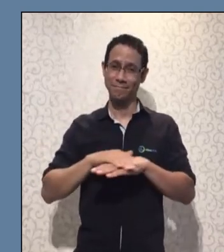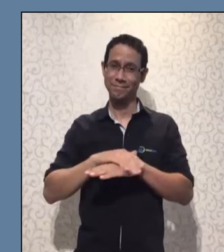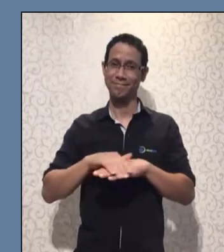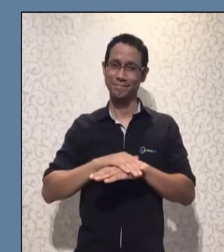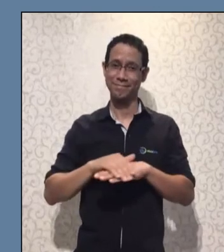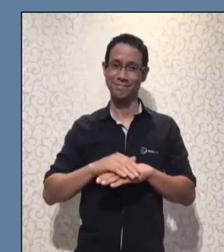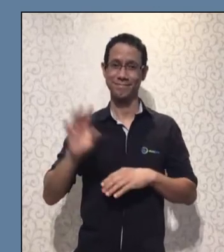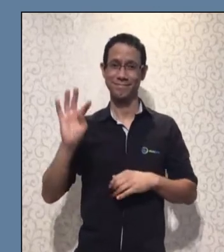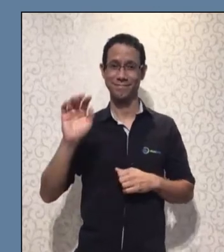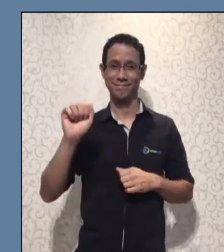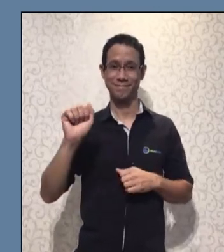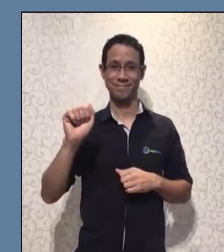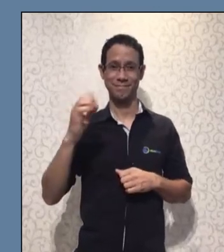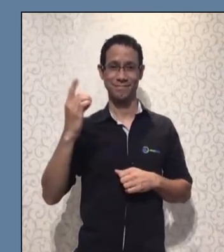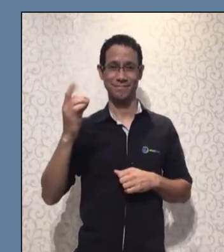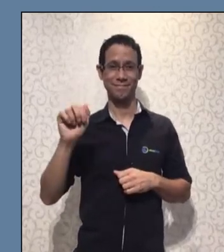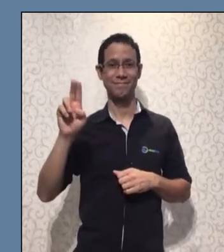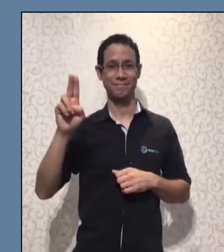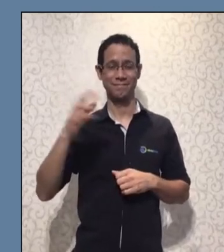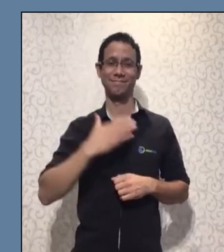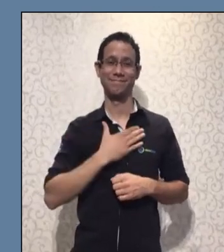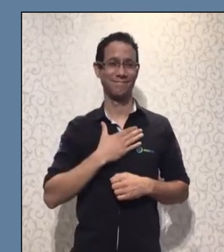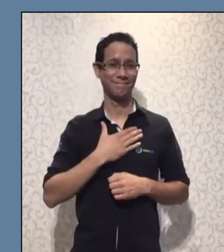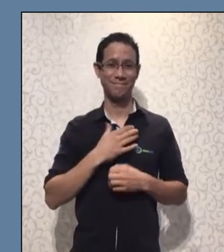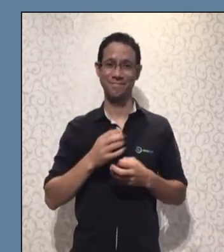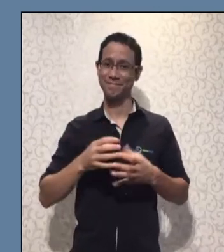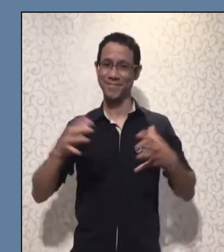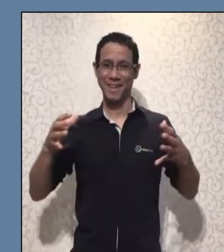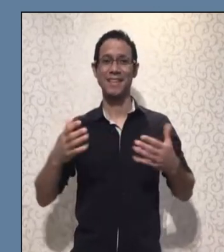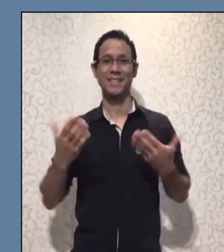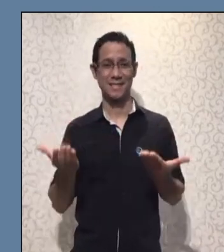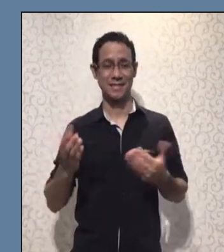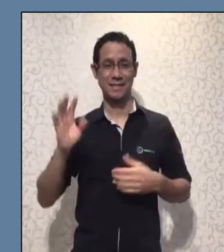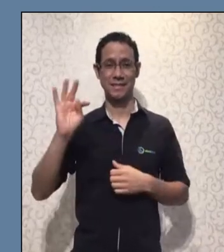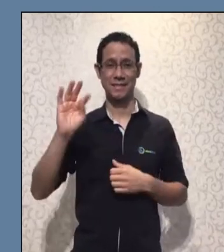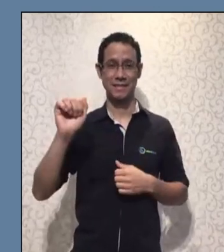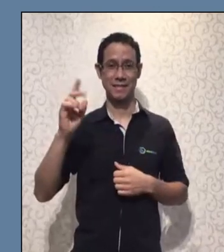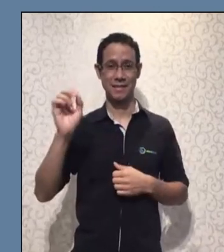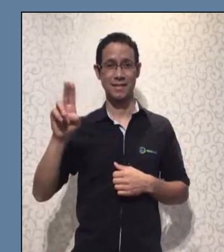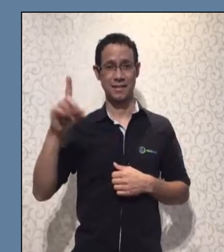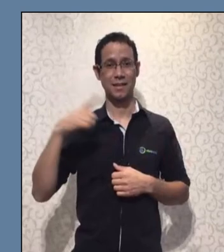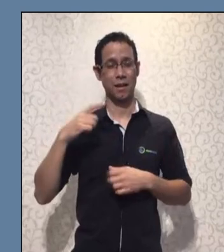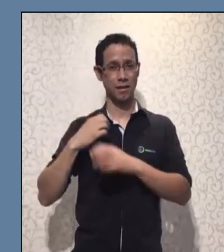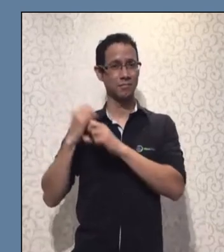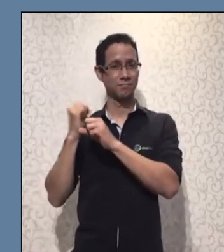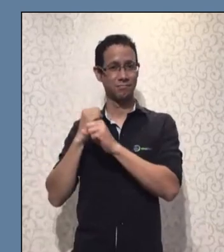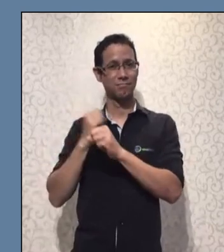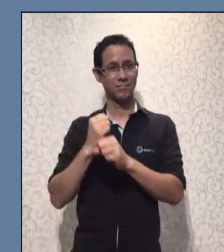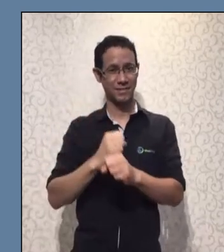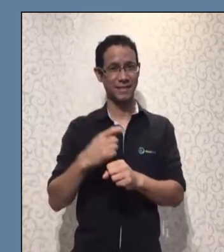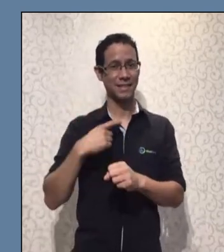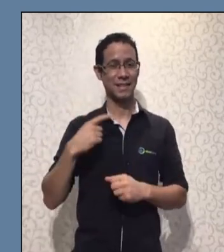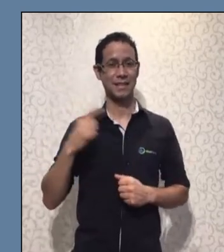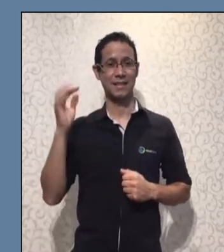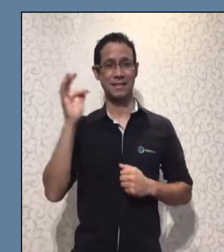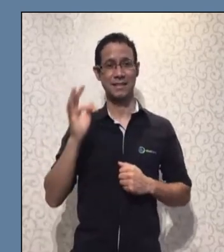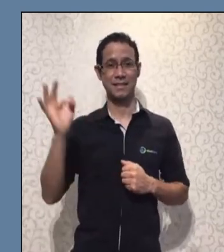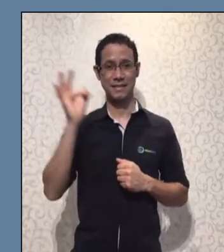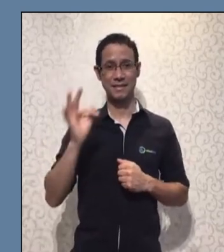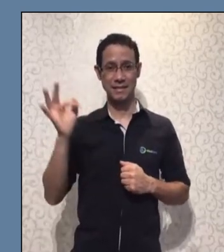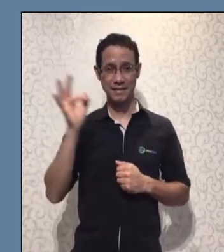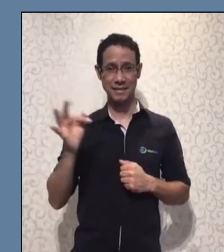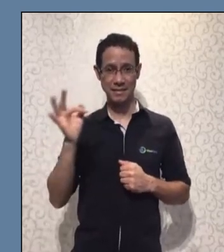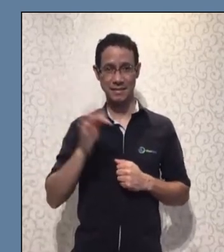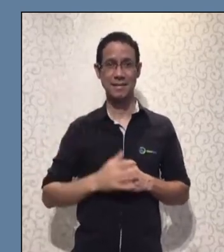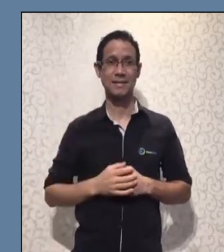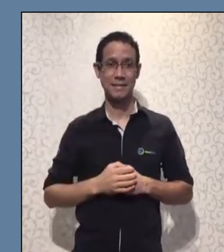um prazer enorme. Realmente, eu e o Tadeu, nós temos aí uma longa convivência, né, na academia e